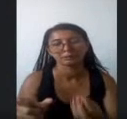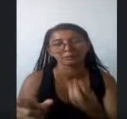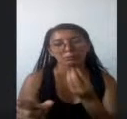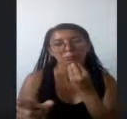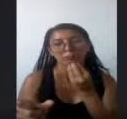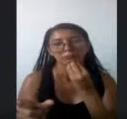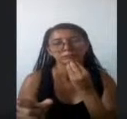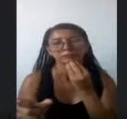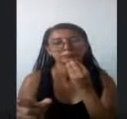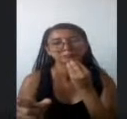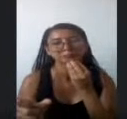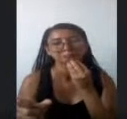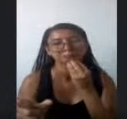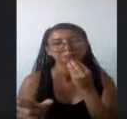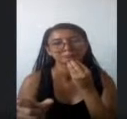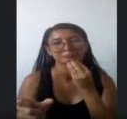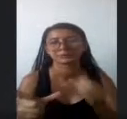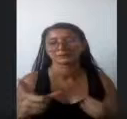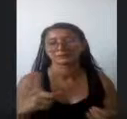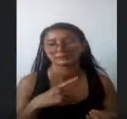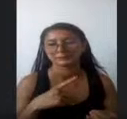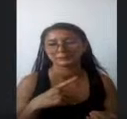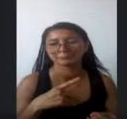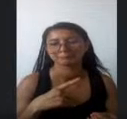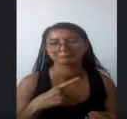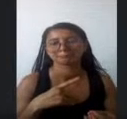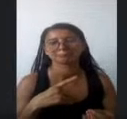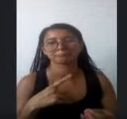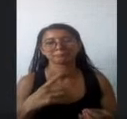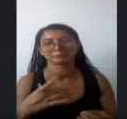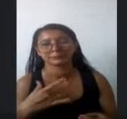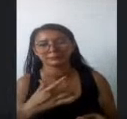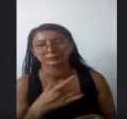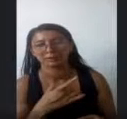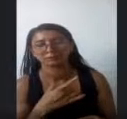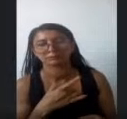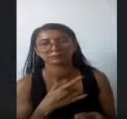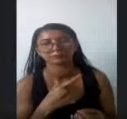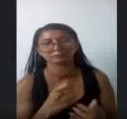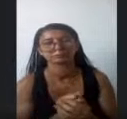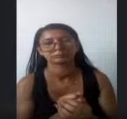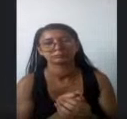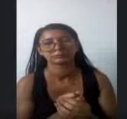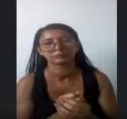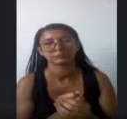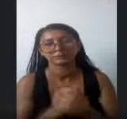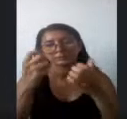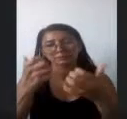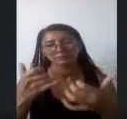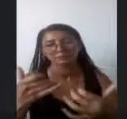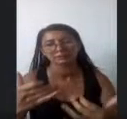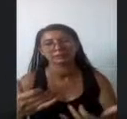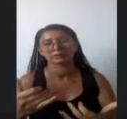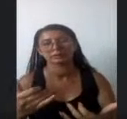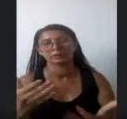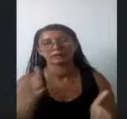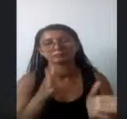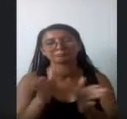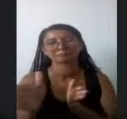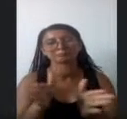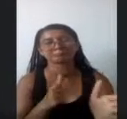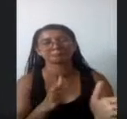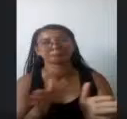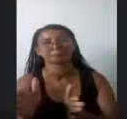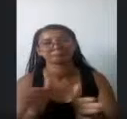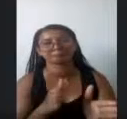procurar o serviço de saúde e mostrar para elas, como a professora falou, os caminhos. A partir do momento que ela